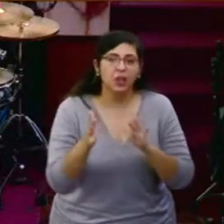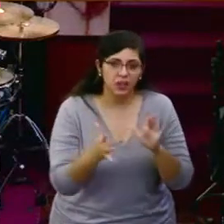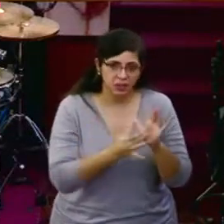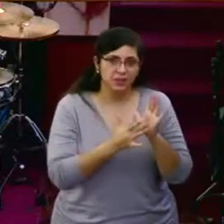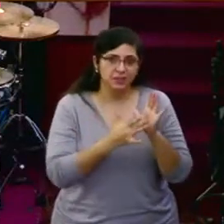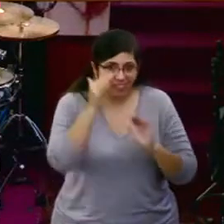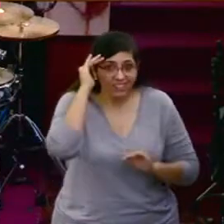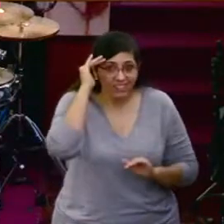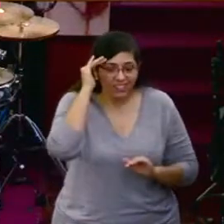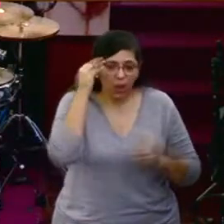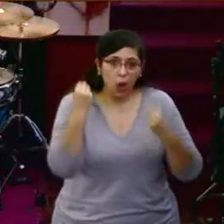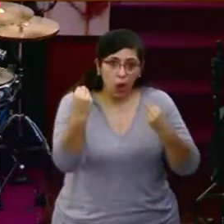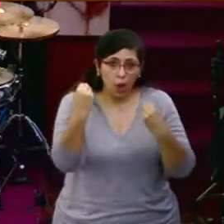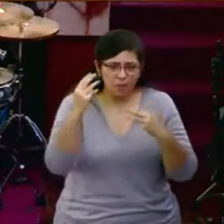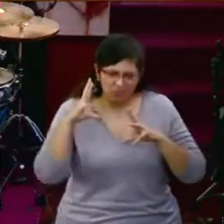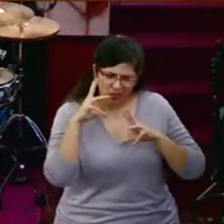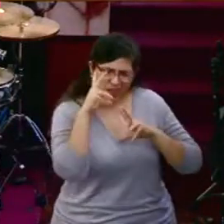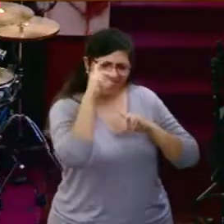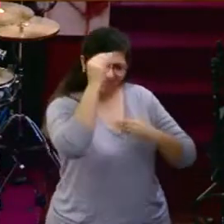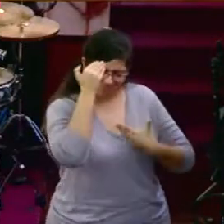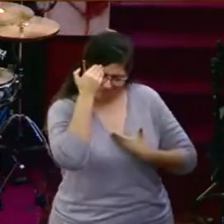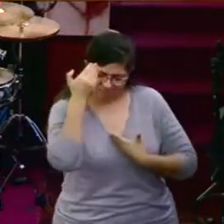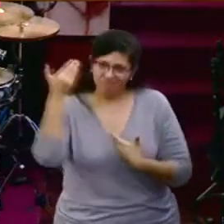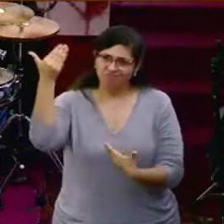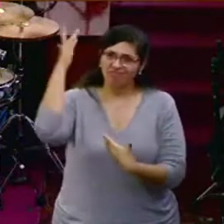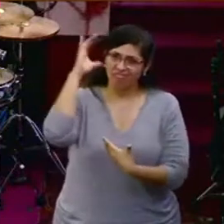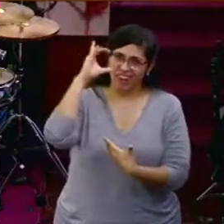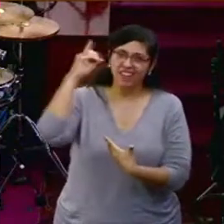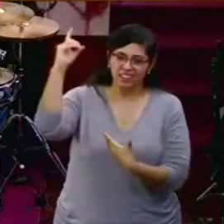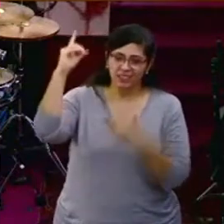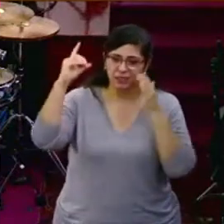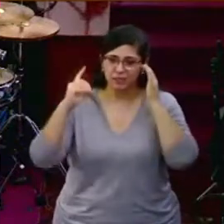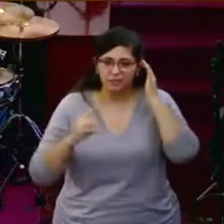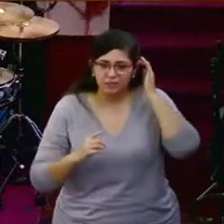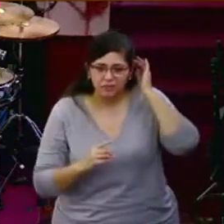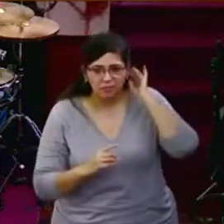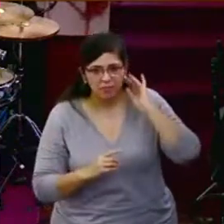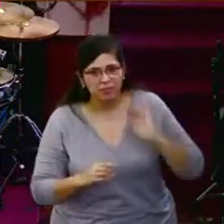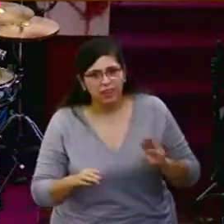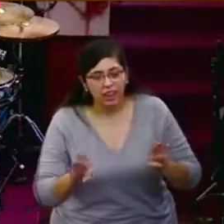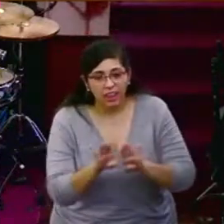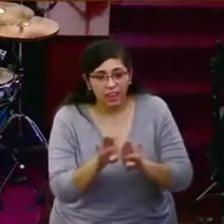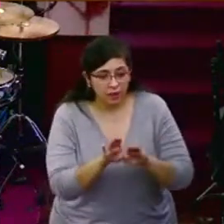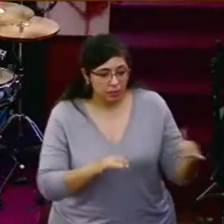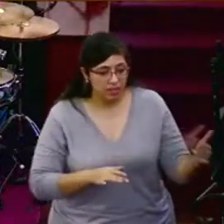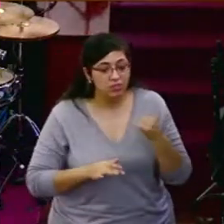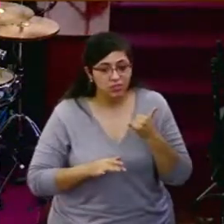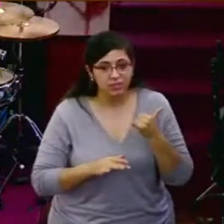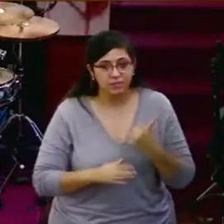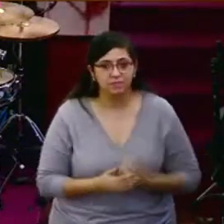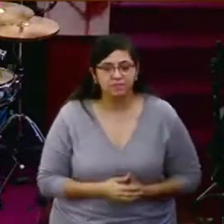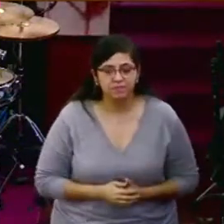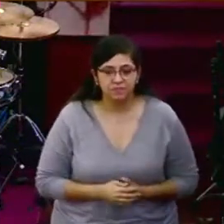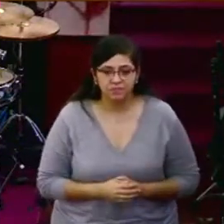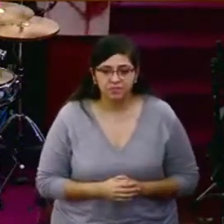então fortalecido com gratidão que é o contexto principalmente dos versículos 10 ao versículo 20